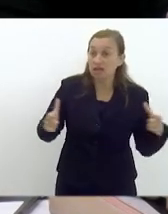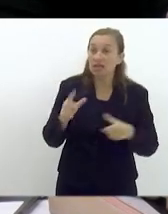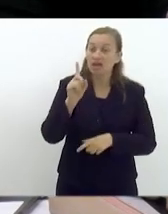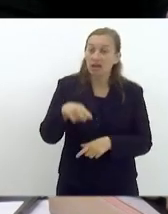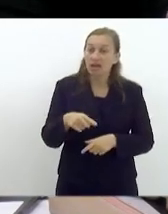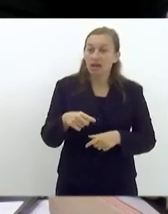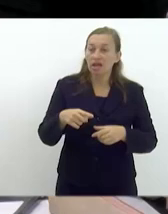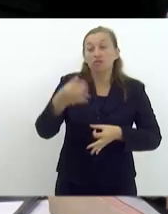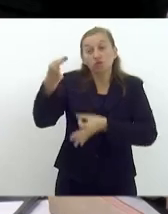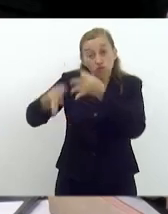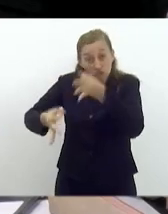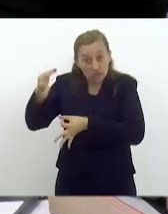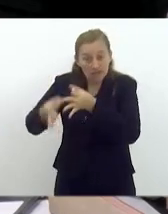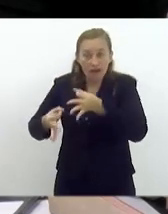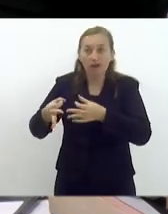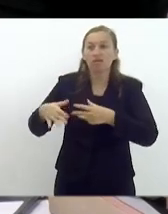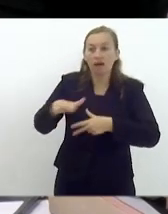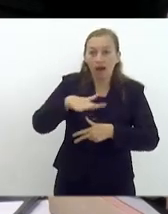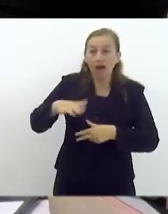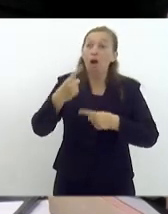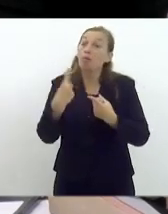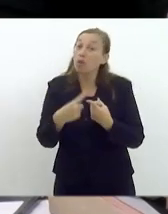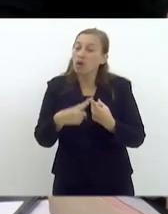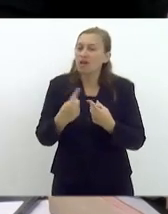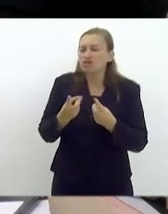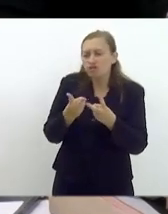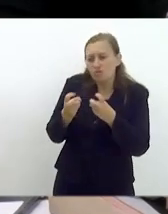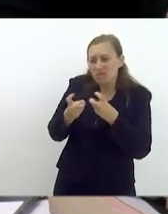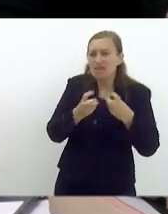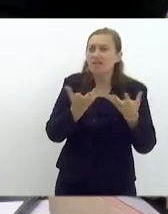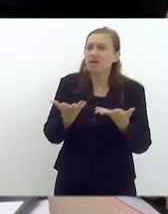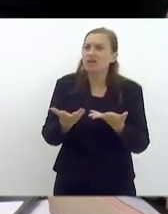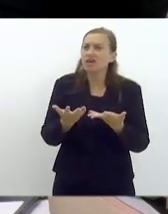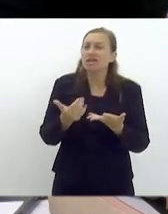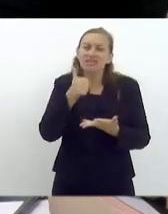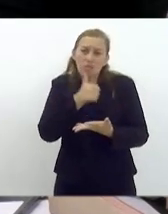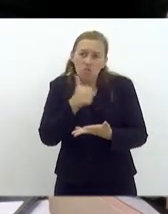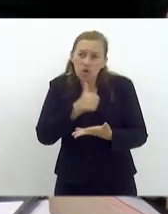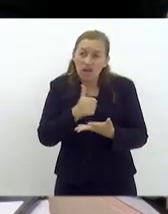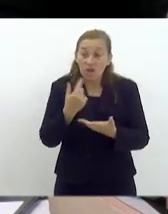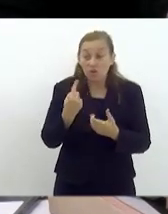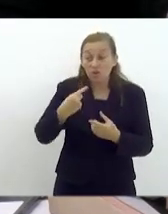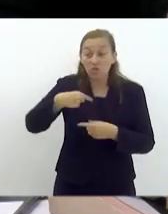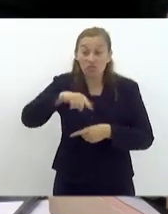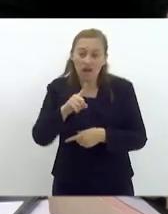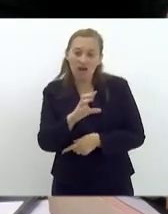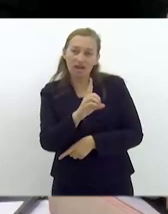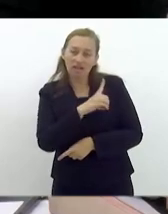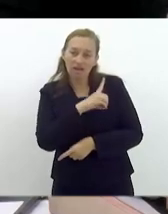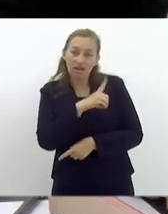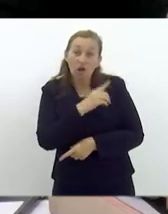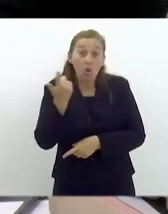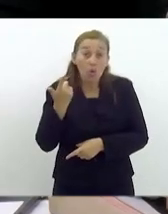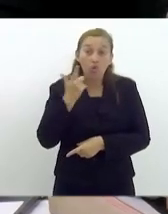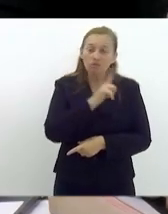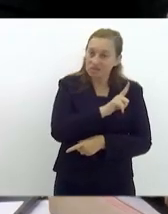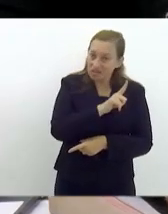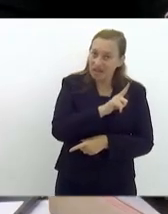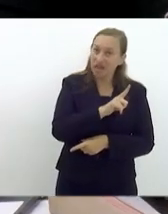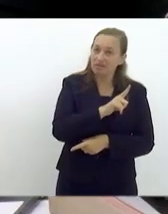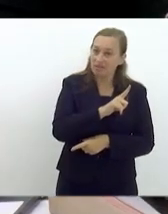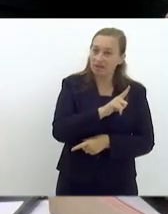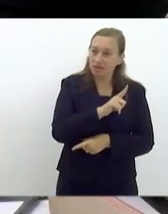perante judiciário porque a gente significa que essa mulher quando vai a delegacia Consegue ter a medida